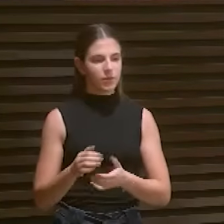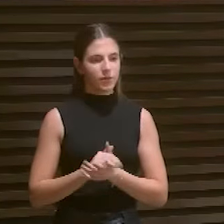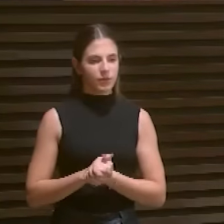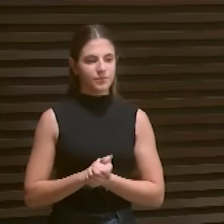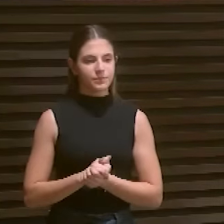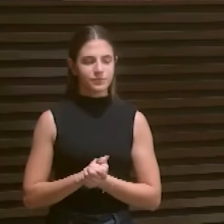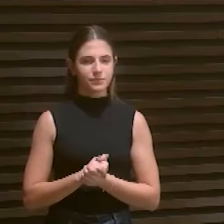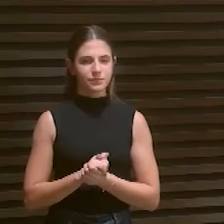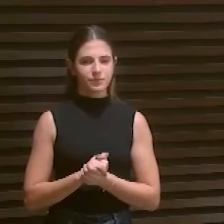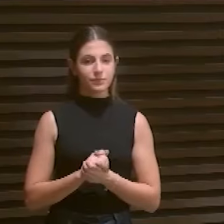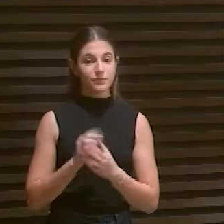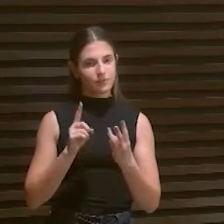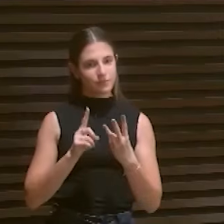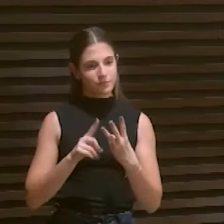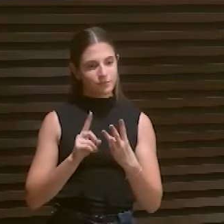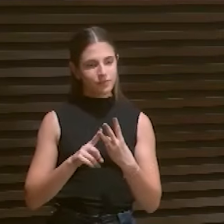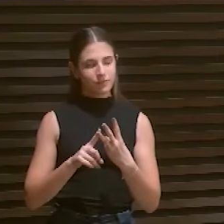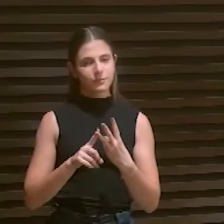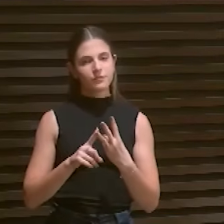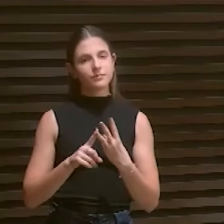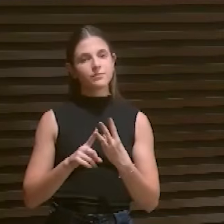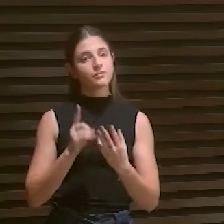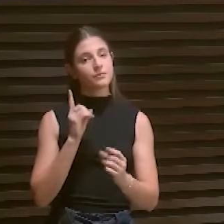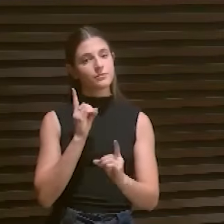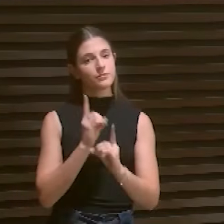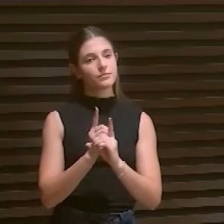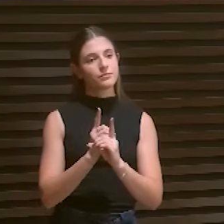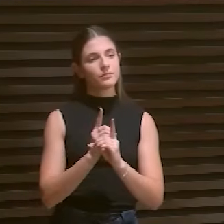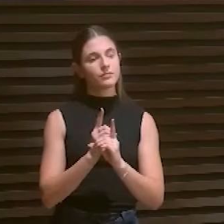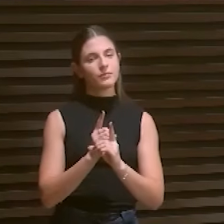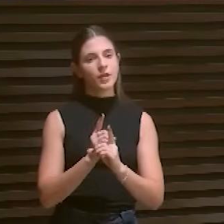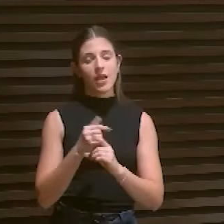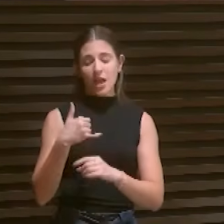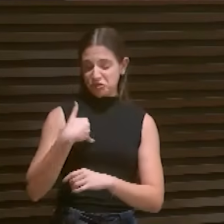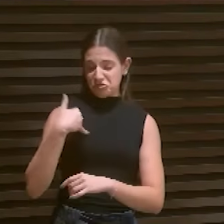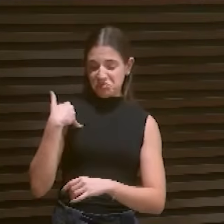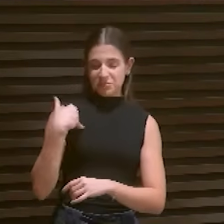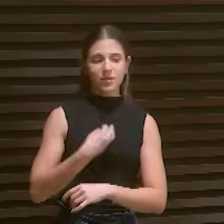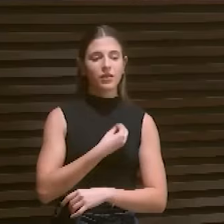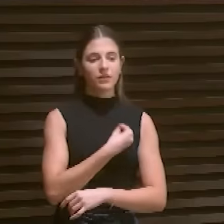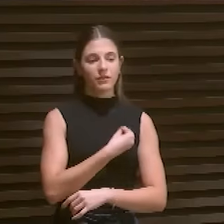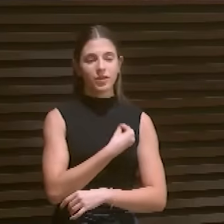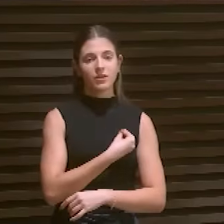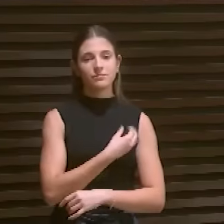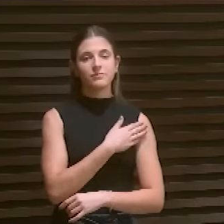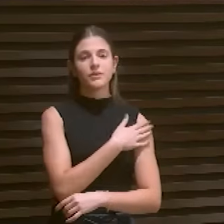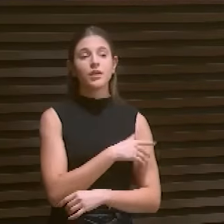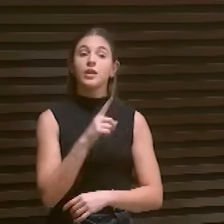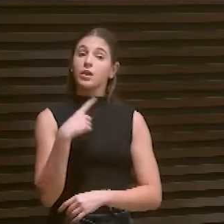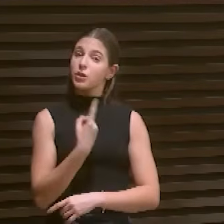E a terceira coisa que nós encontramos ali no versículo 16 é a soberba da vida, que nós devemos